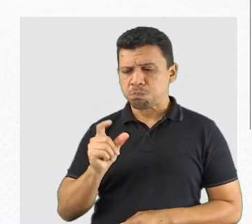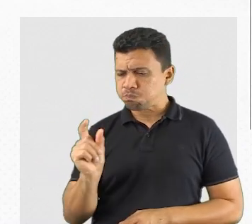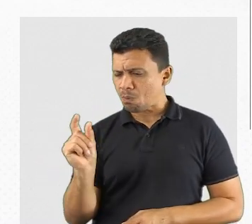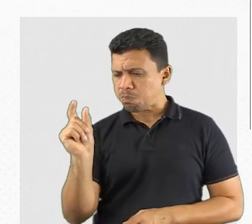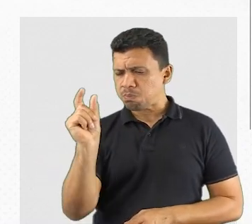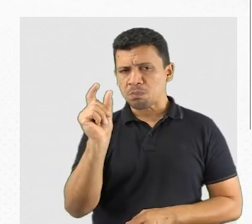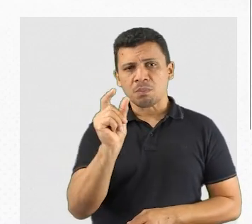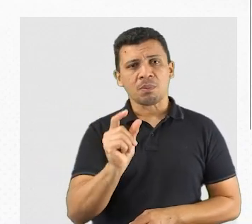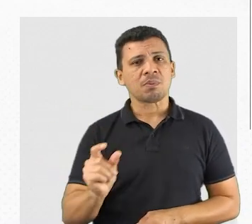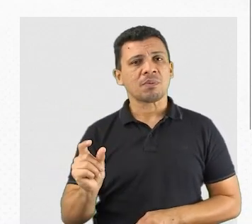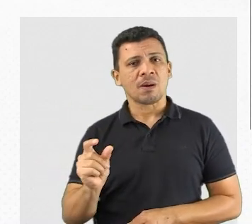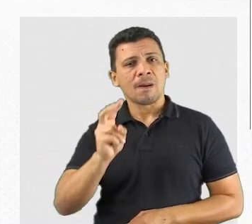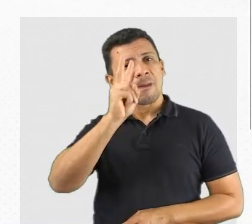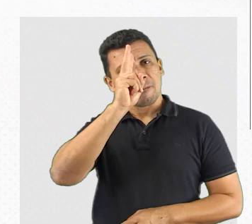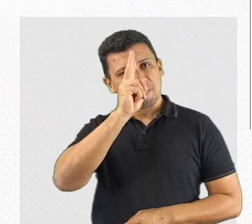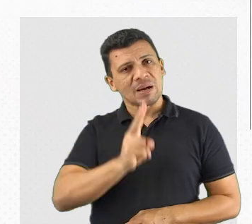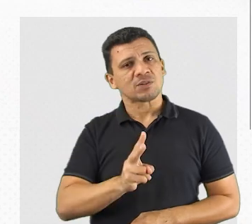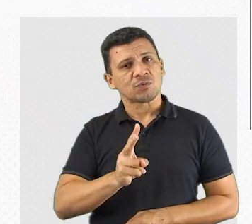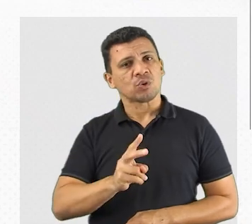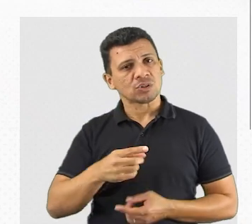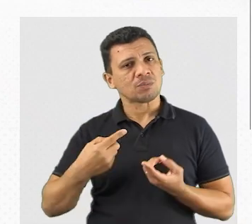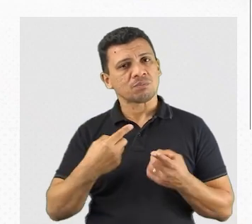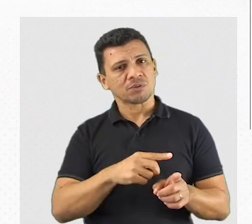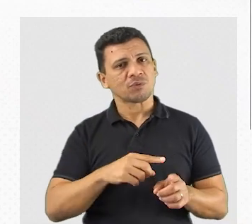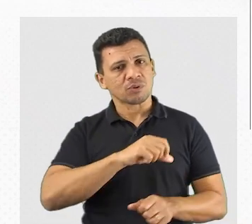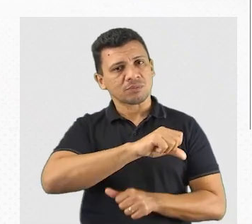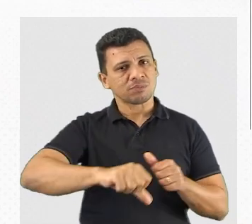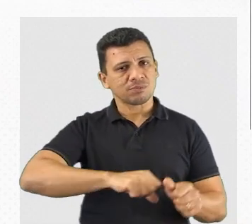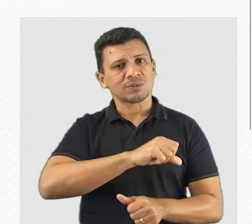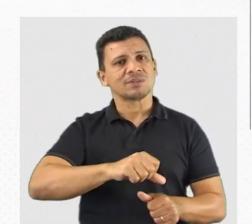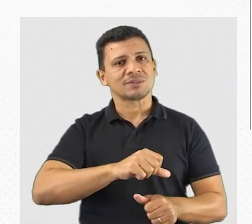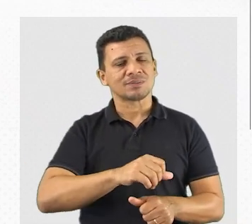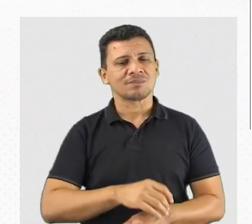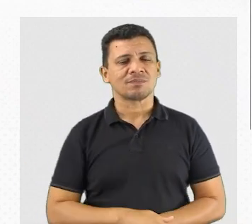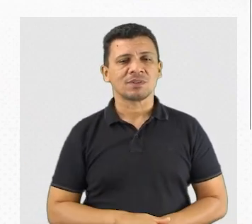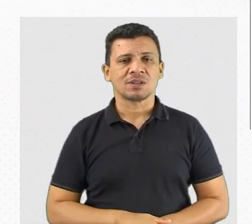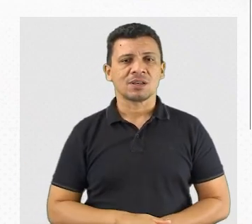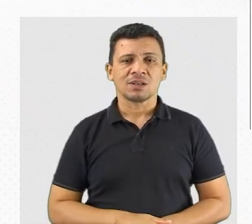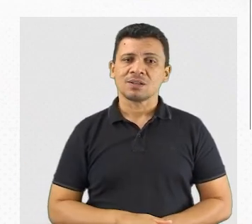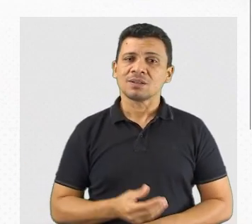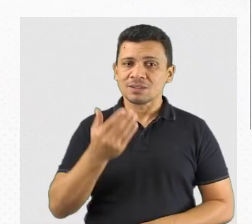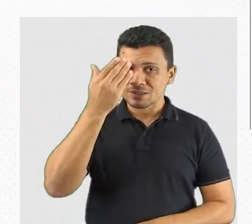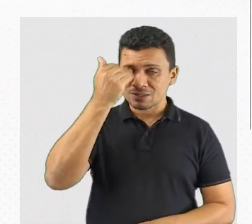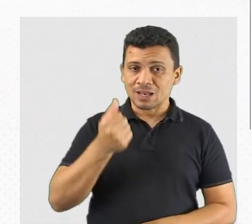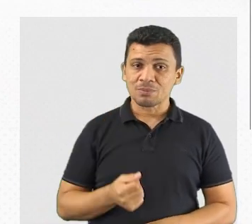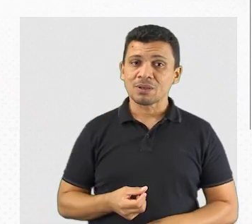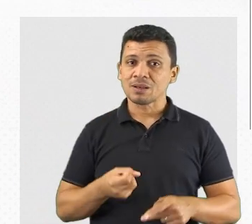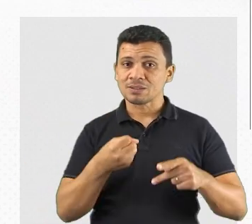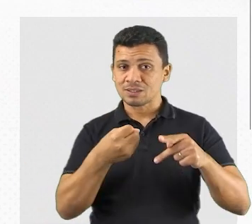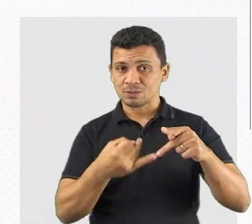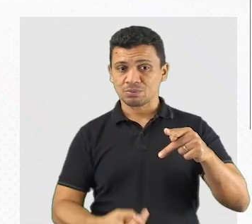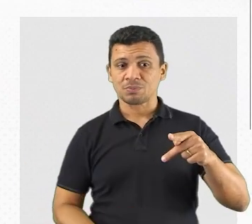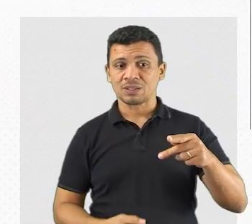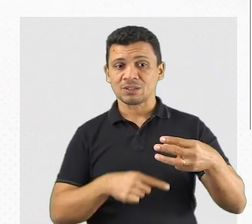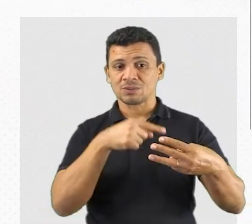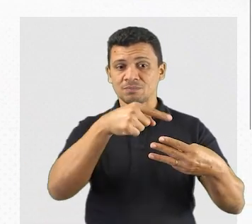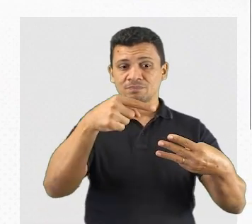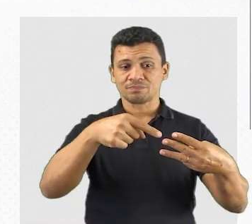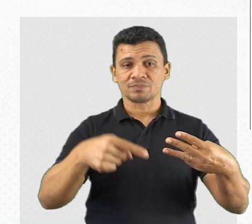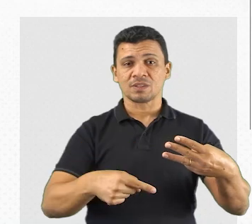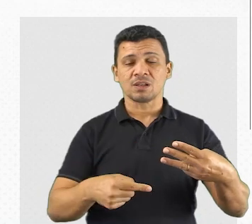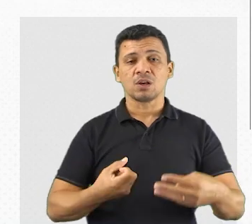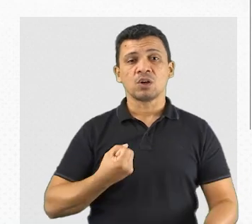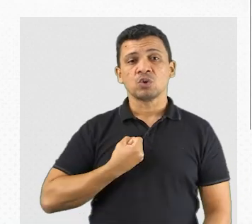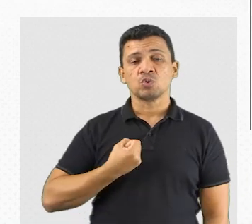tenho, mais intensos são esses efeitos que nós vamos falar aqui. Então, tu já sabe que essas propriedades, elas dependem do número